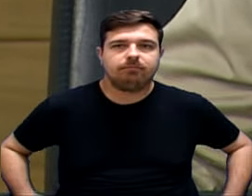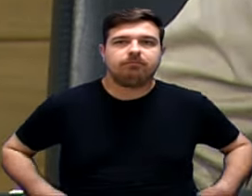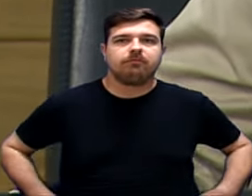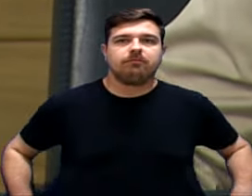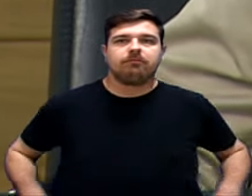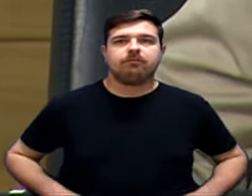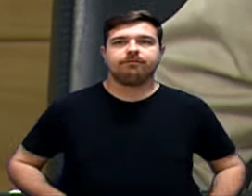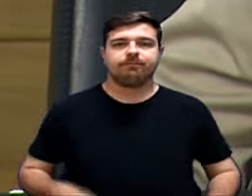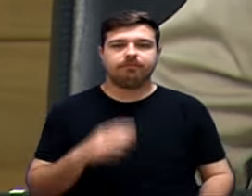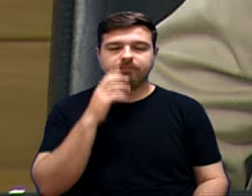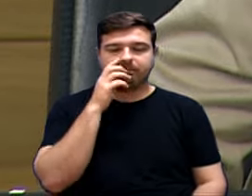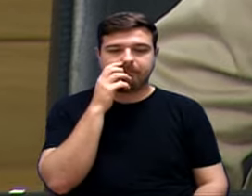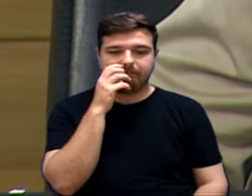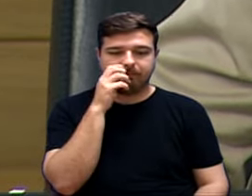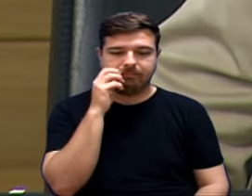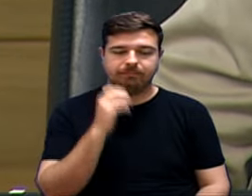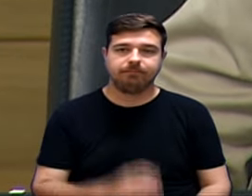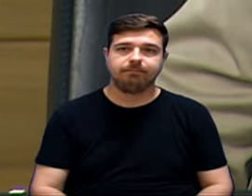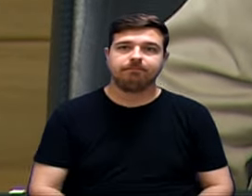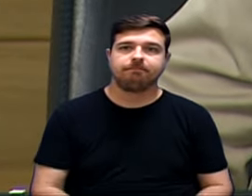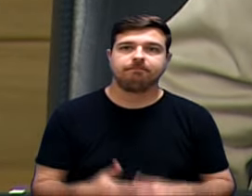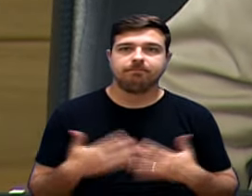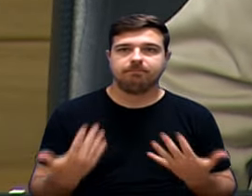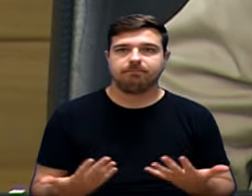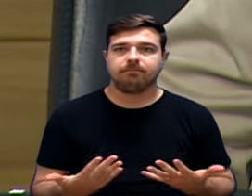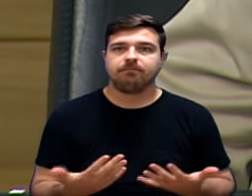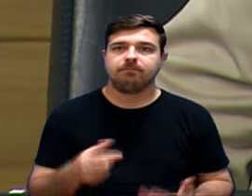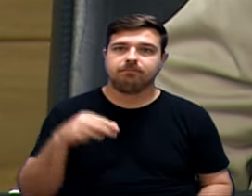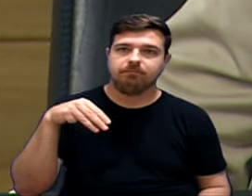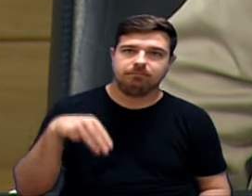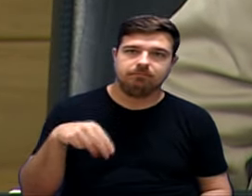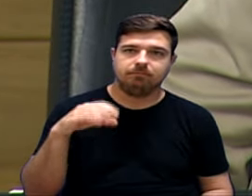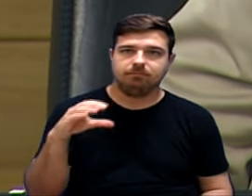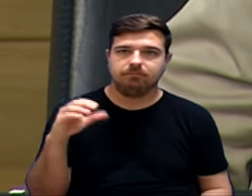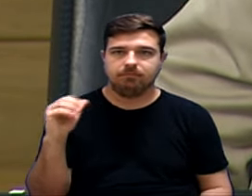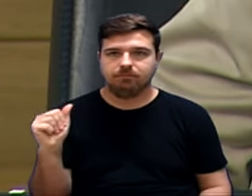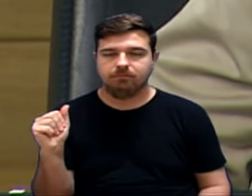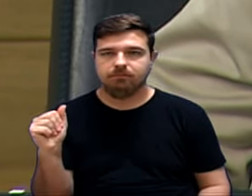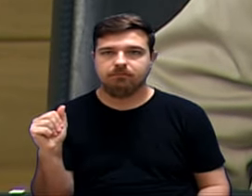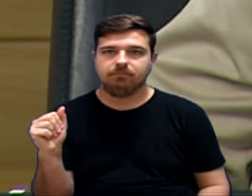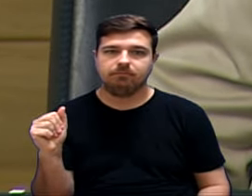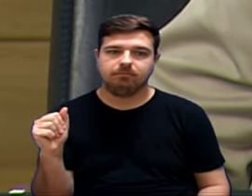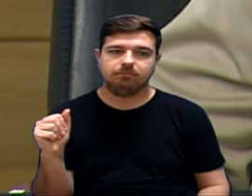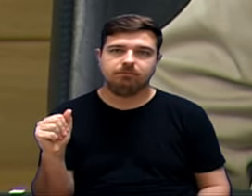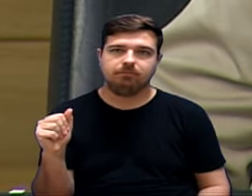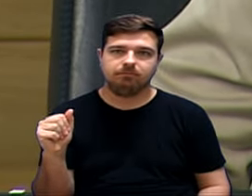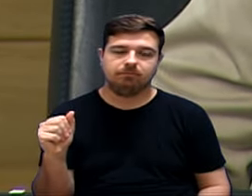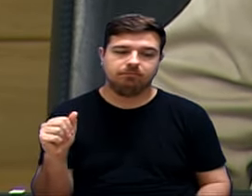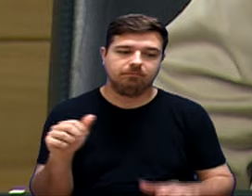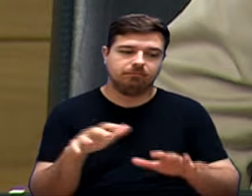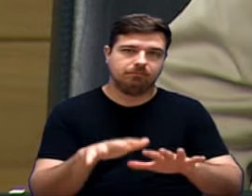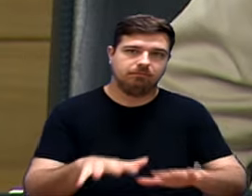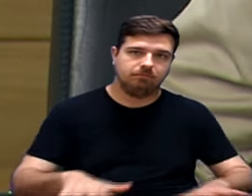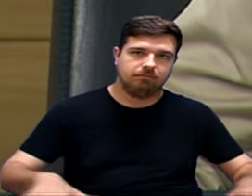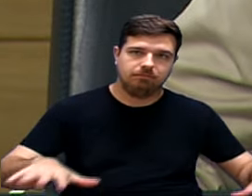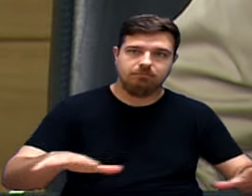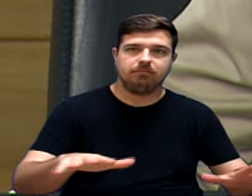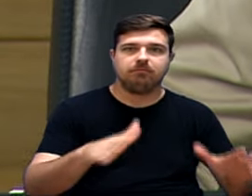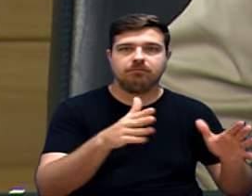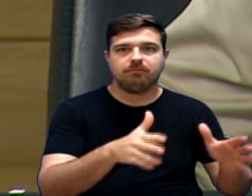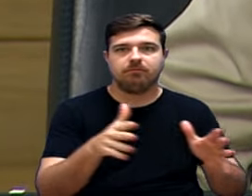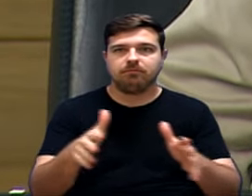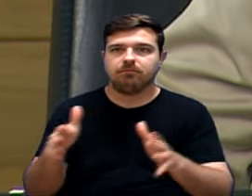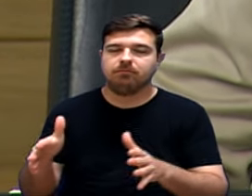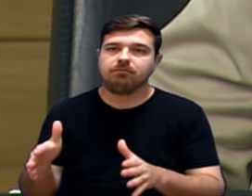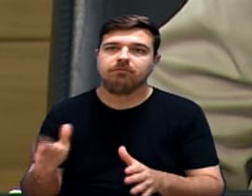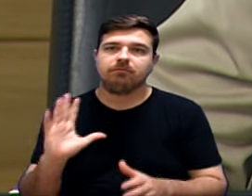gentileza bom então a MCA é a macrozona de conservação ambiental o que que vai